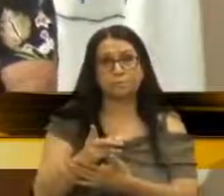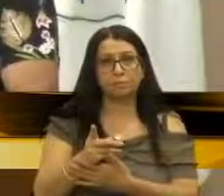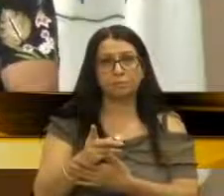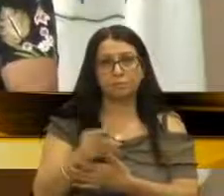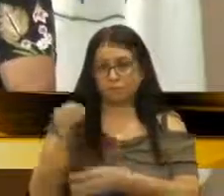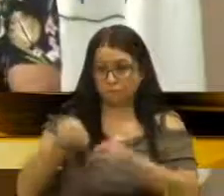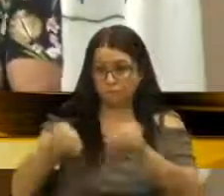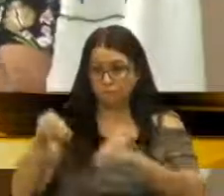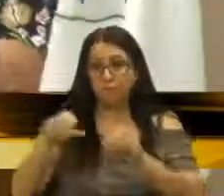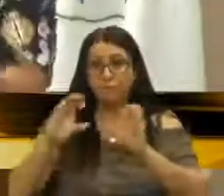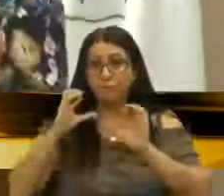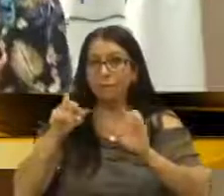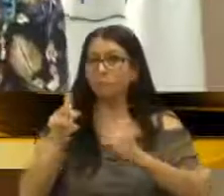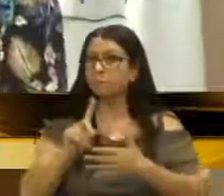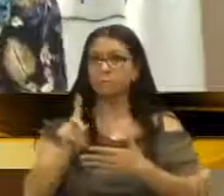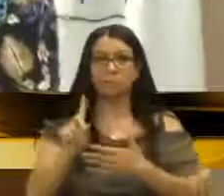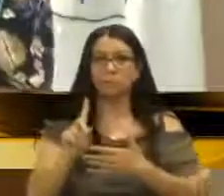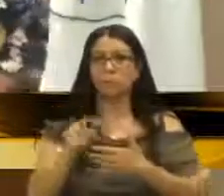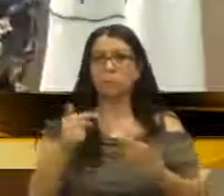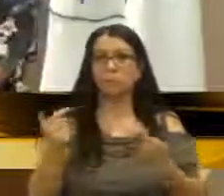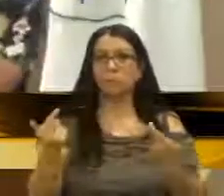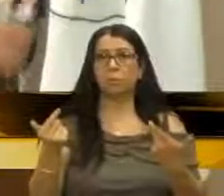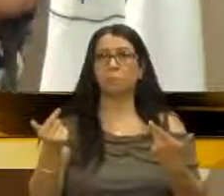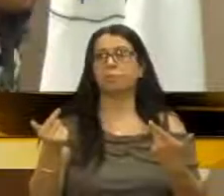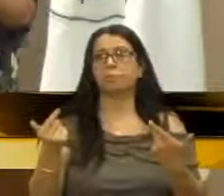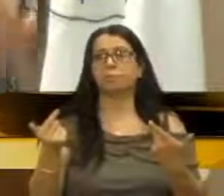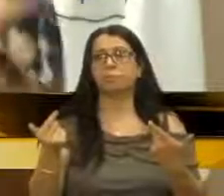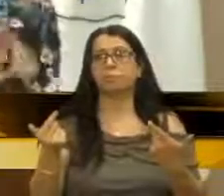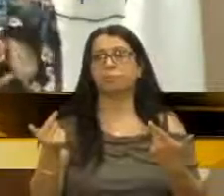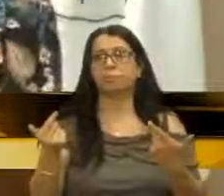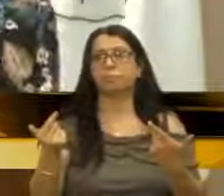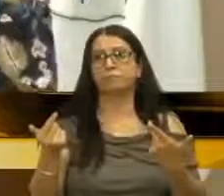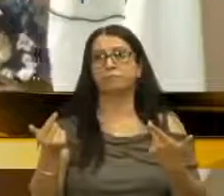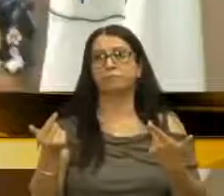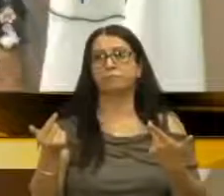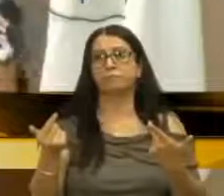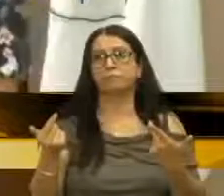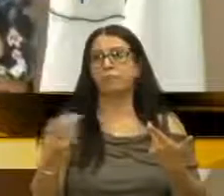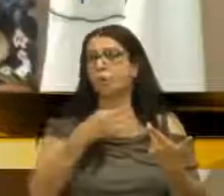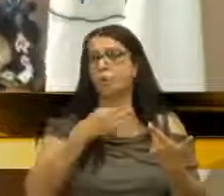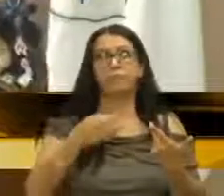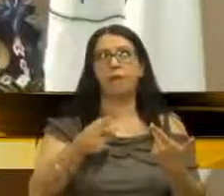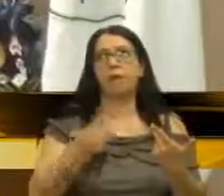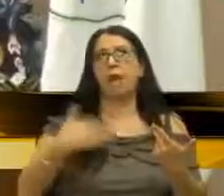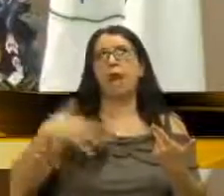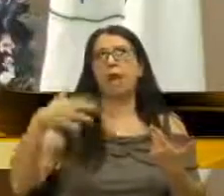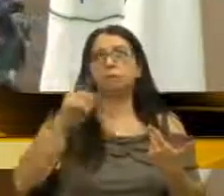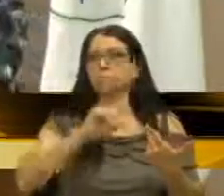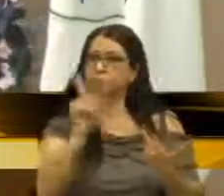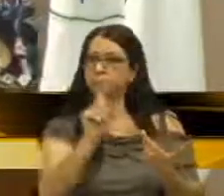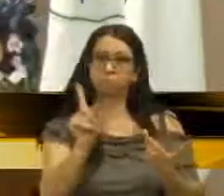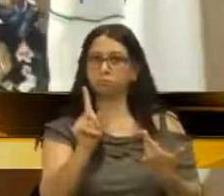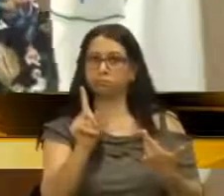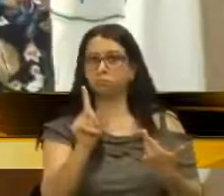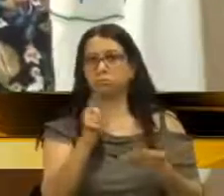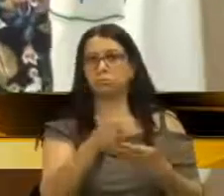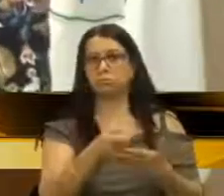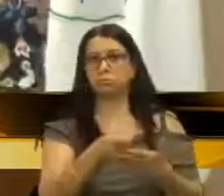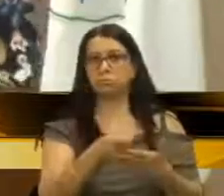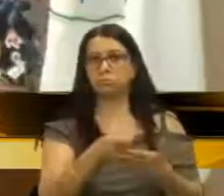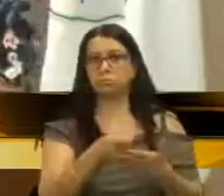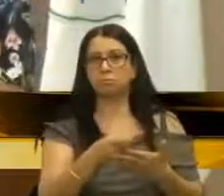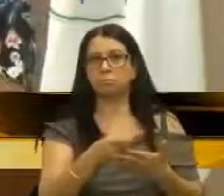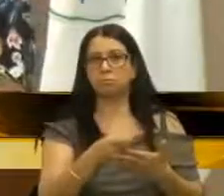planta de milho não é uma coisa assim um horror de valores é apple não é muito